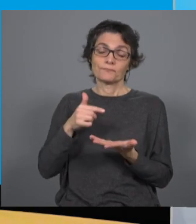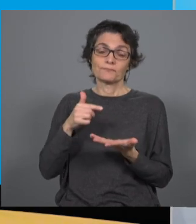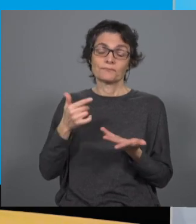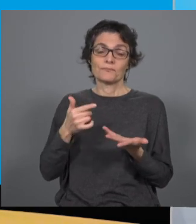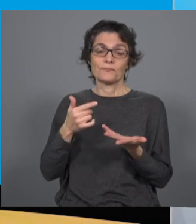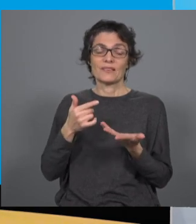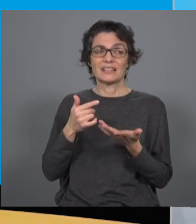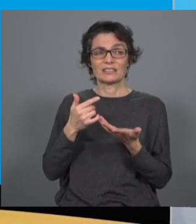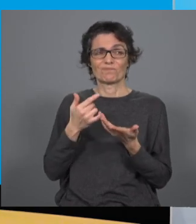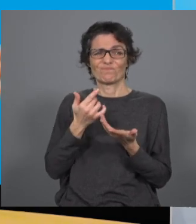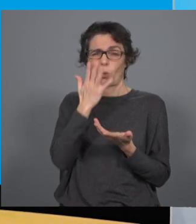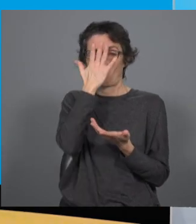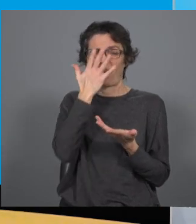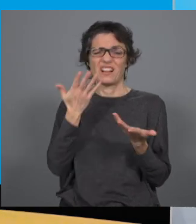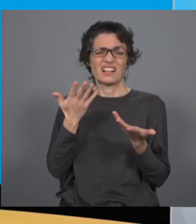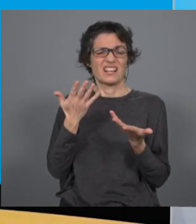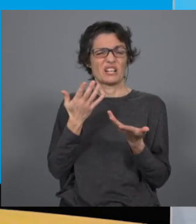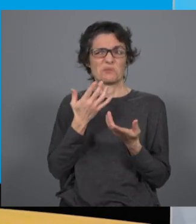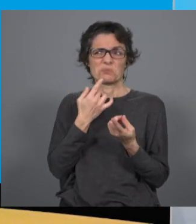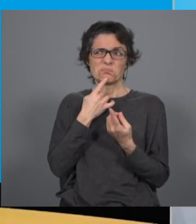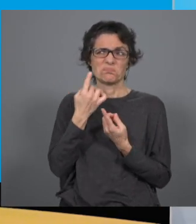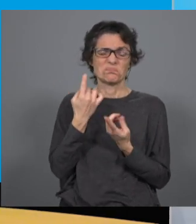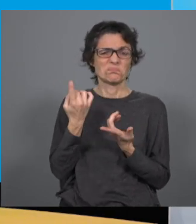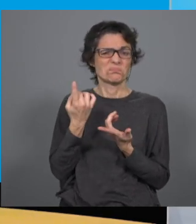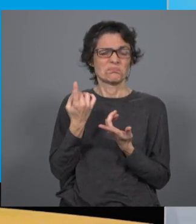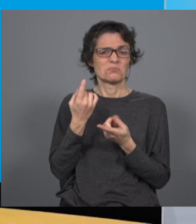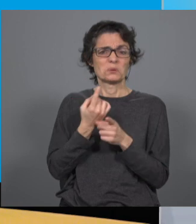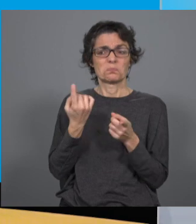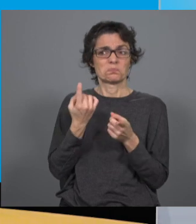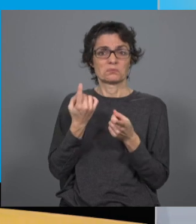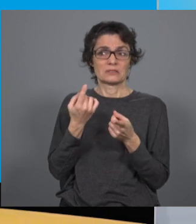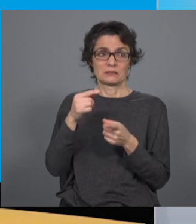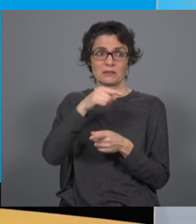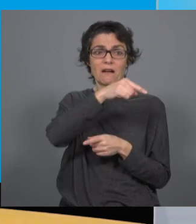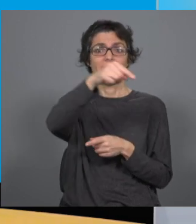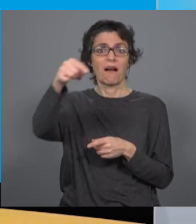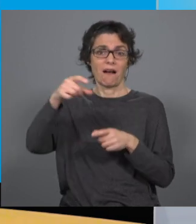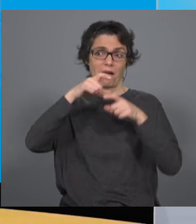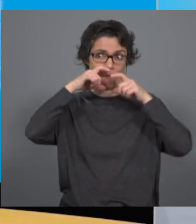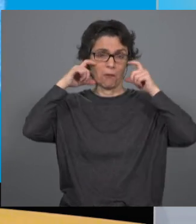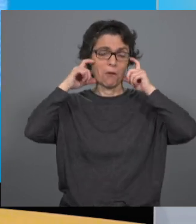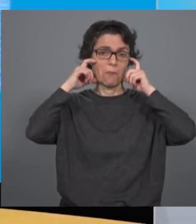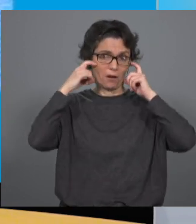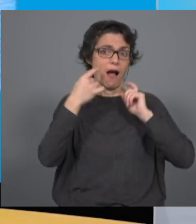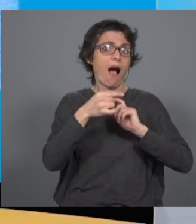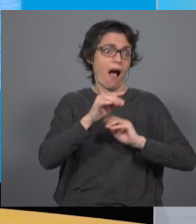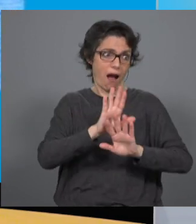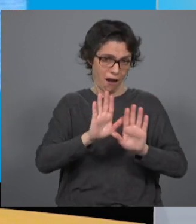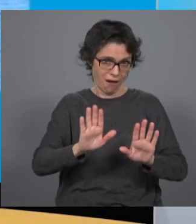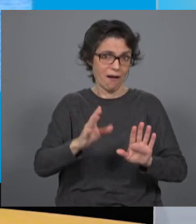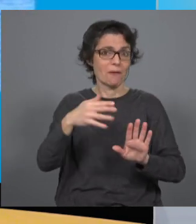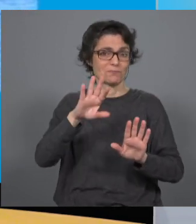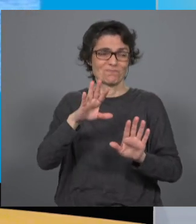pouco, abundam as máscaras, falta os motivos de alegria.